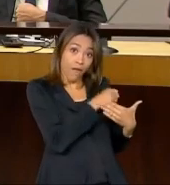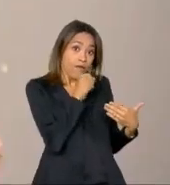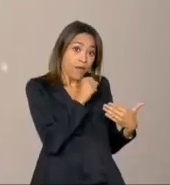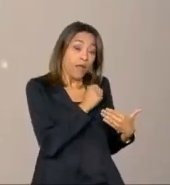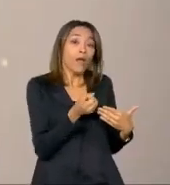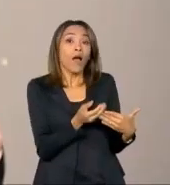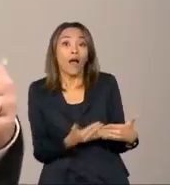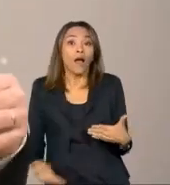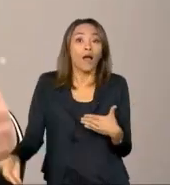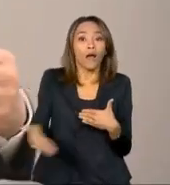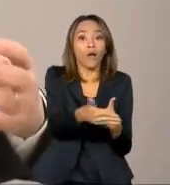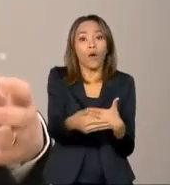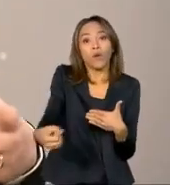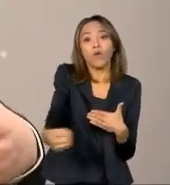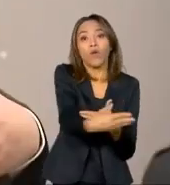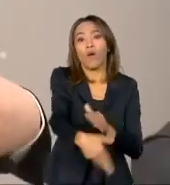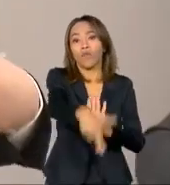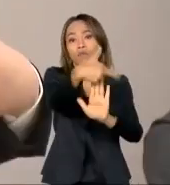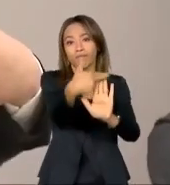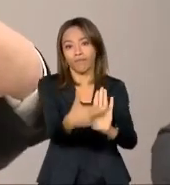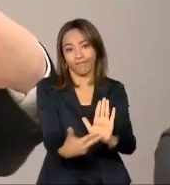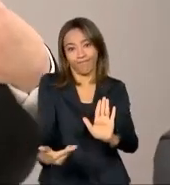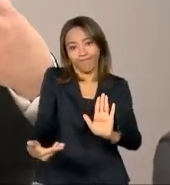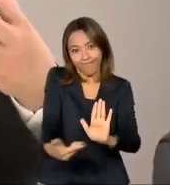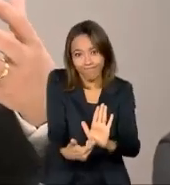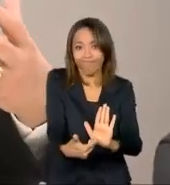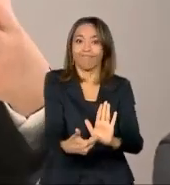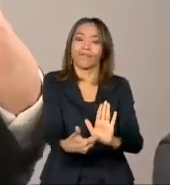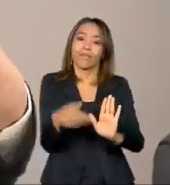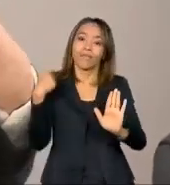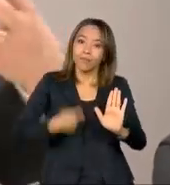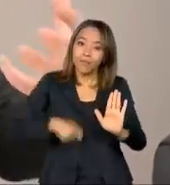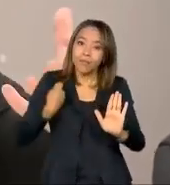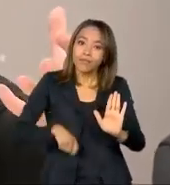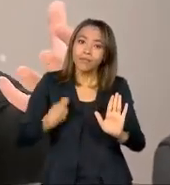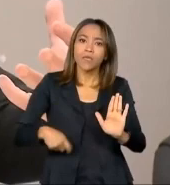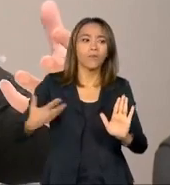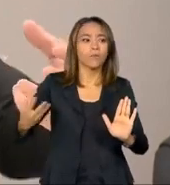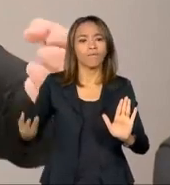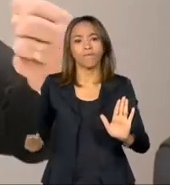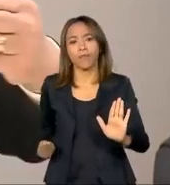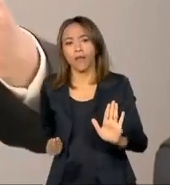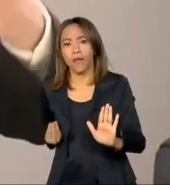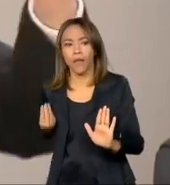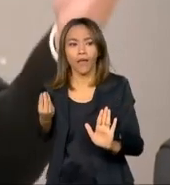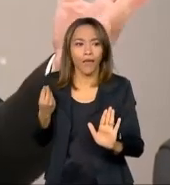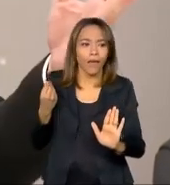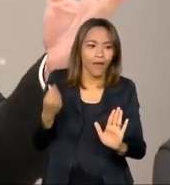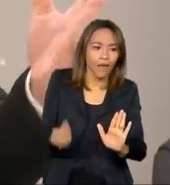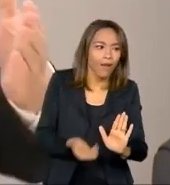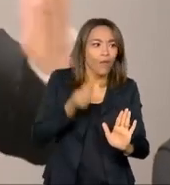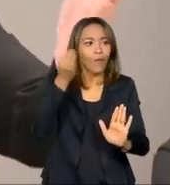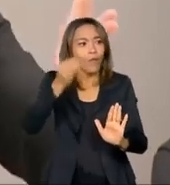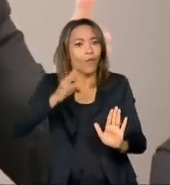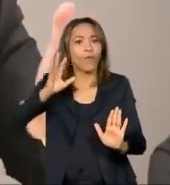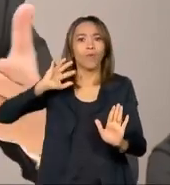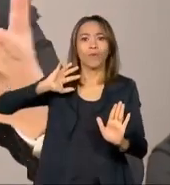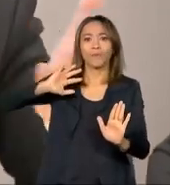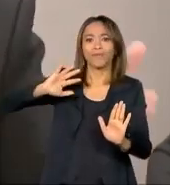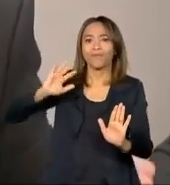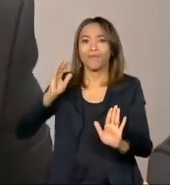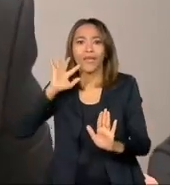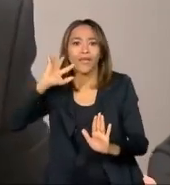E é preciso que a gente tenha, portanto, algum lugar para abrir uma porta e reclamar